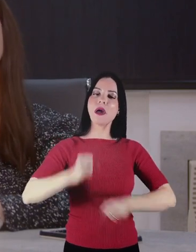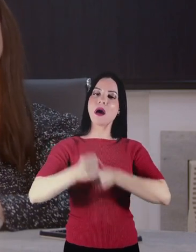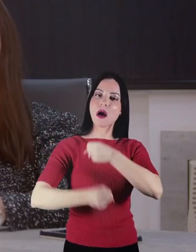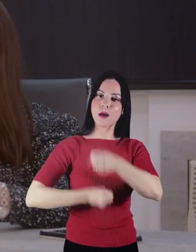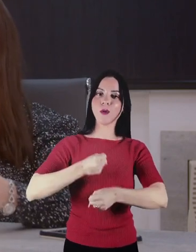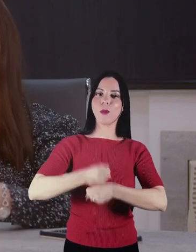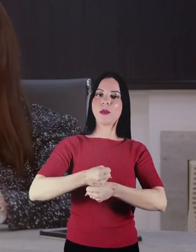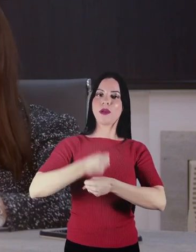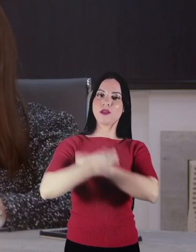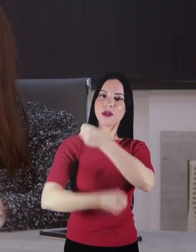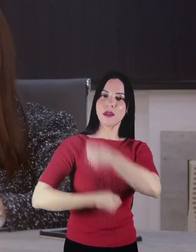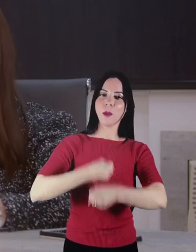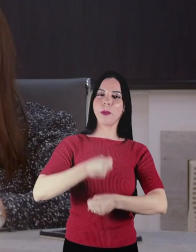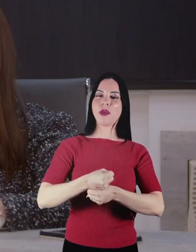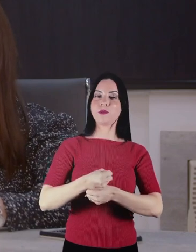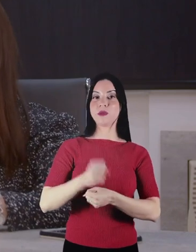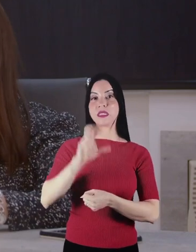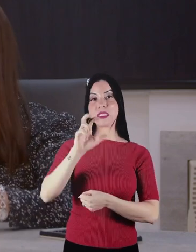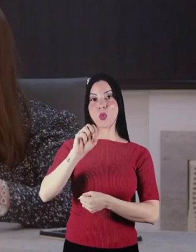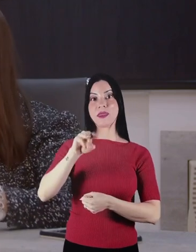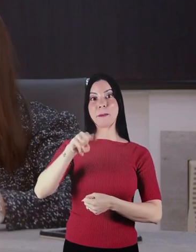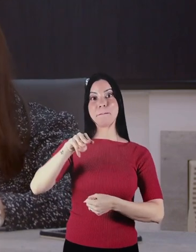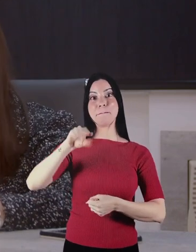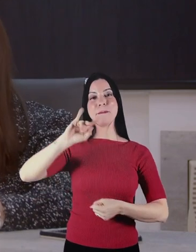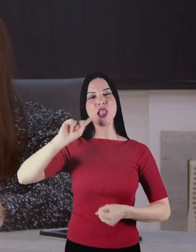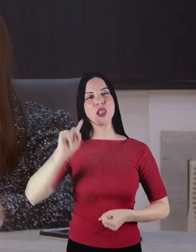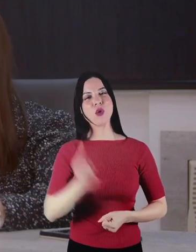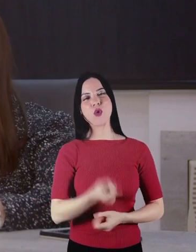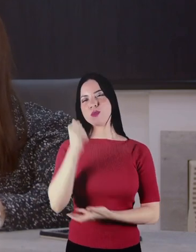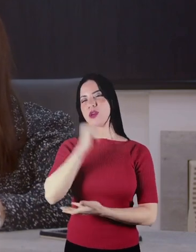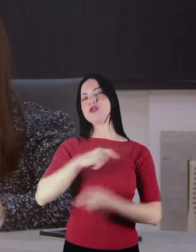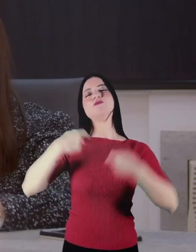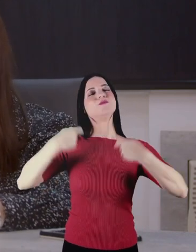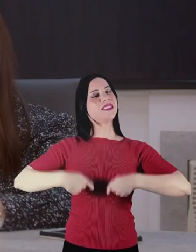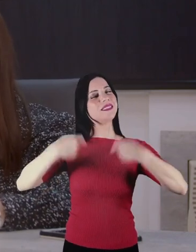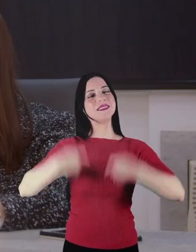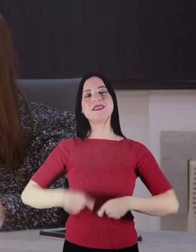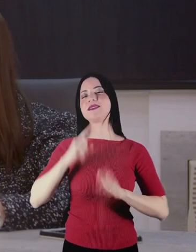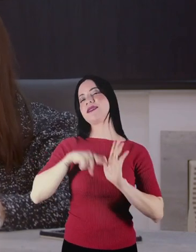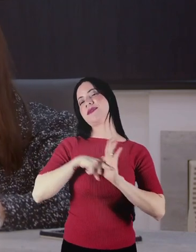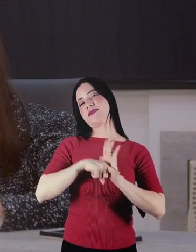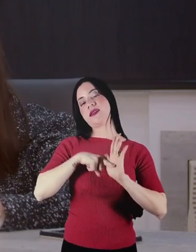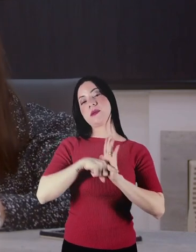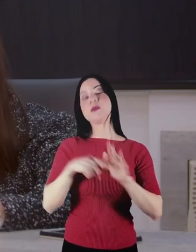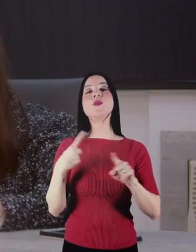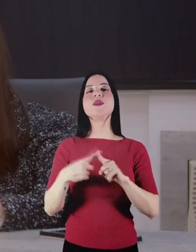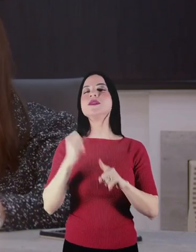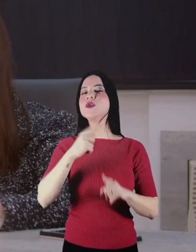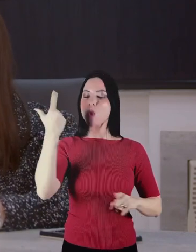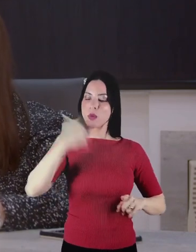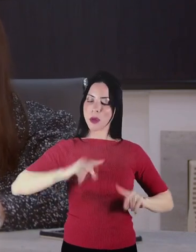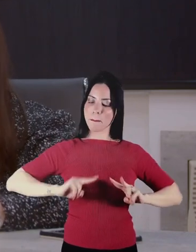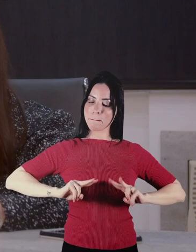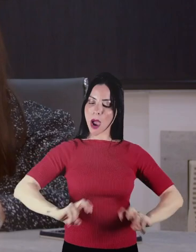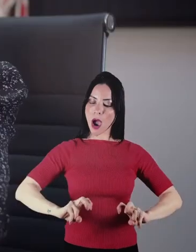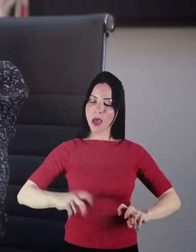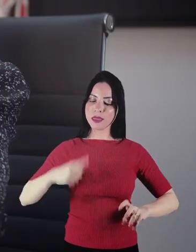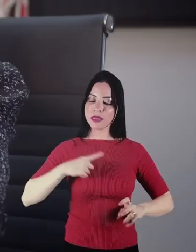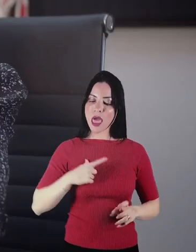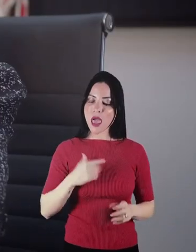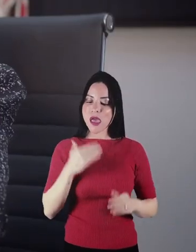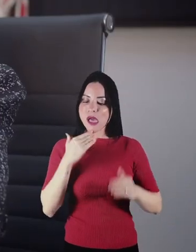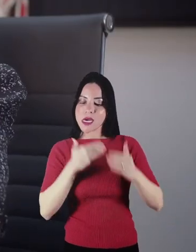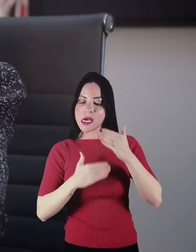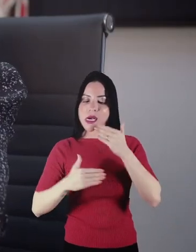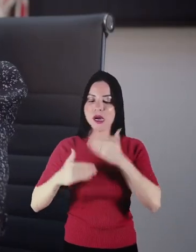todo ano essas 50 milhões de mulheres elas precisam fazer esses exames. Porque identificando essas lesões a